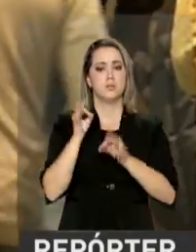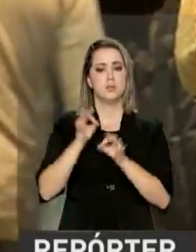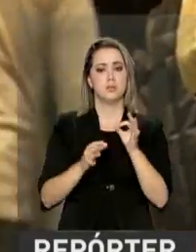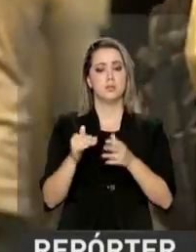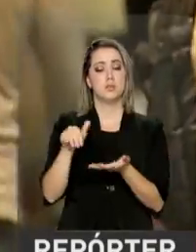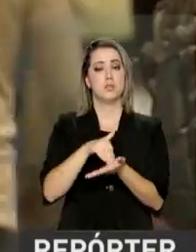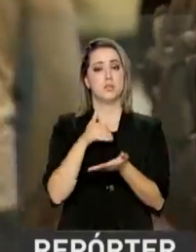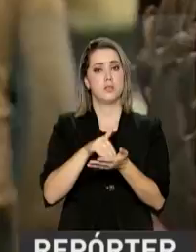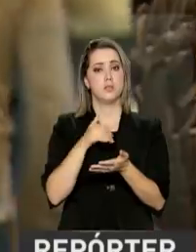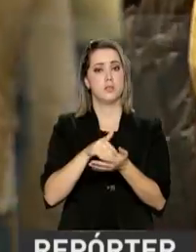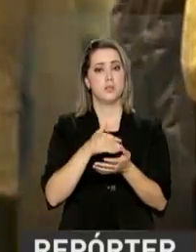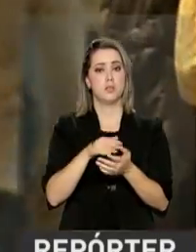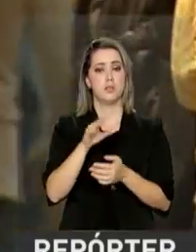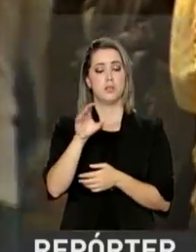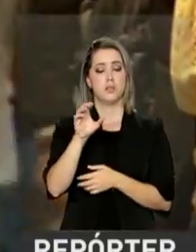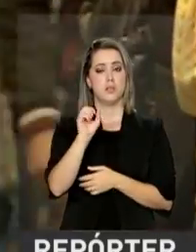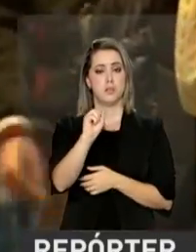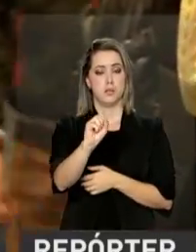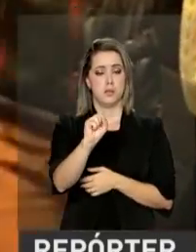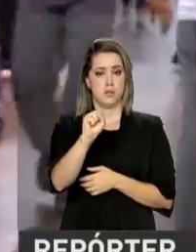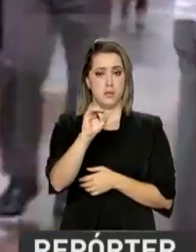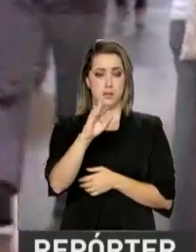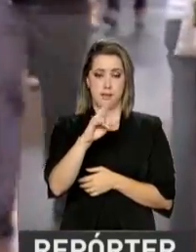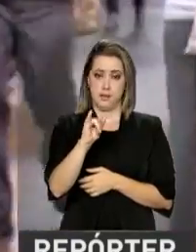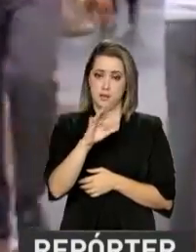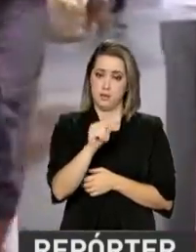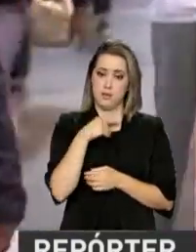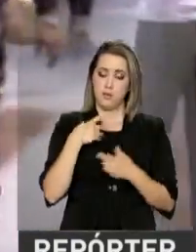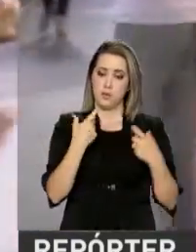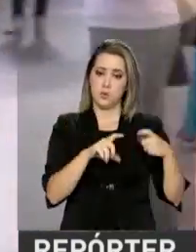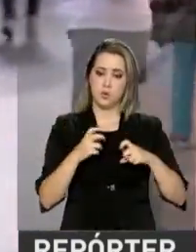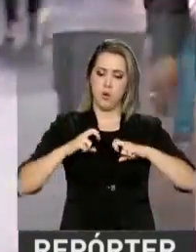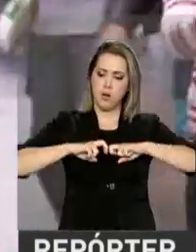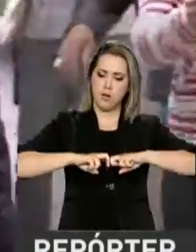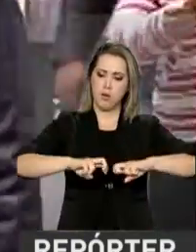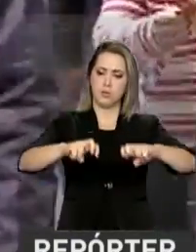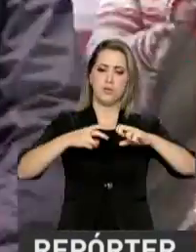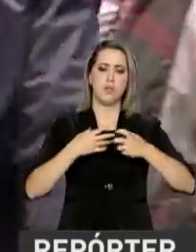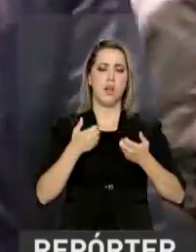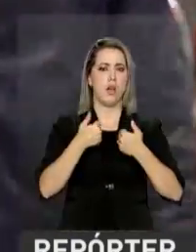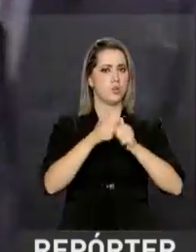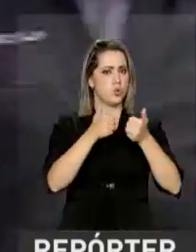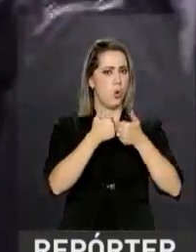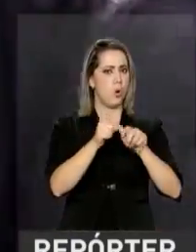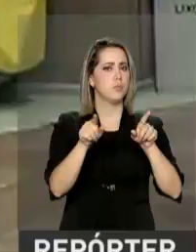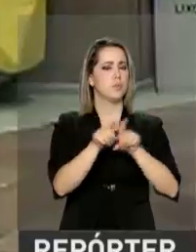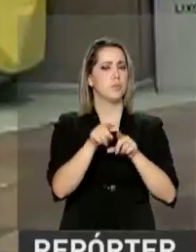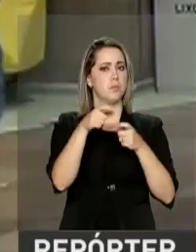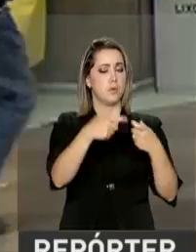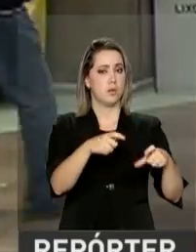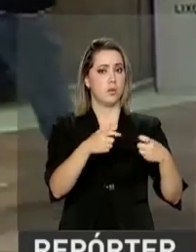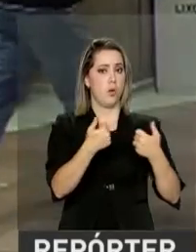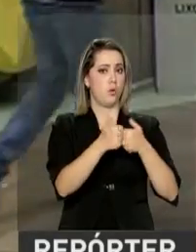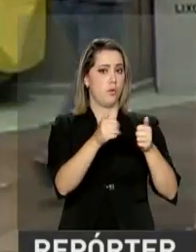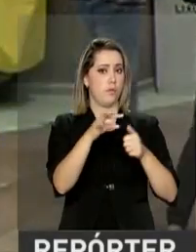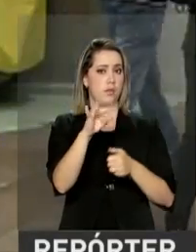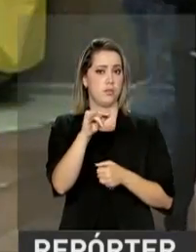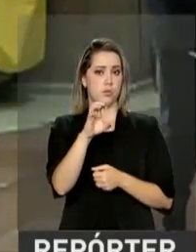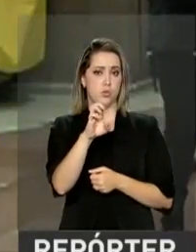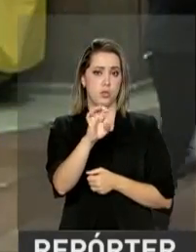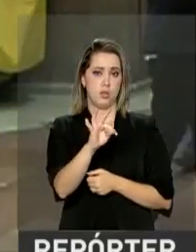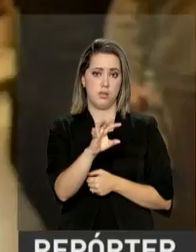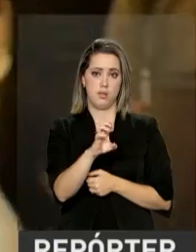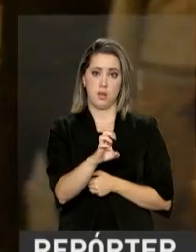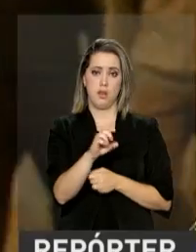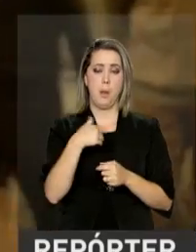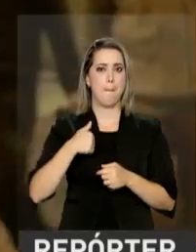Criança e do Adolescente foi nos principais terminais rodoviários da capital Paulista entre eles a rodoviária do tit a maior